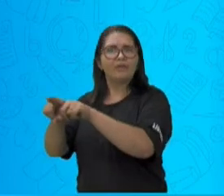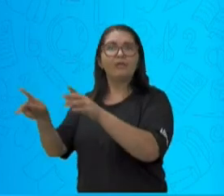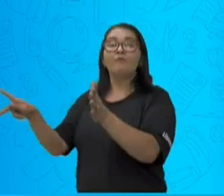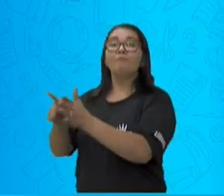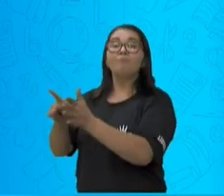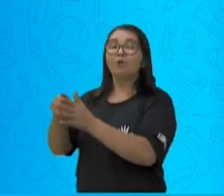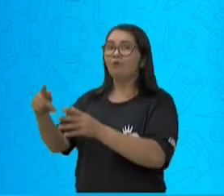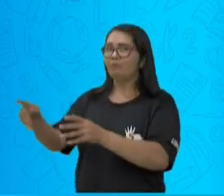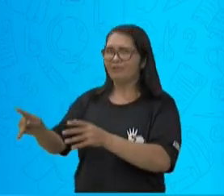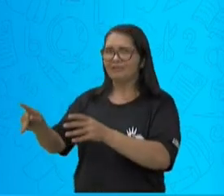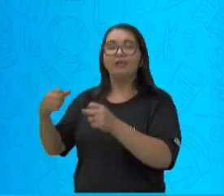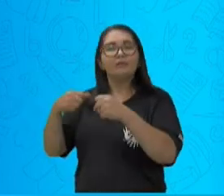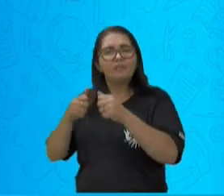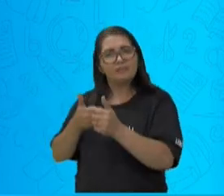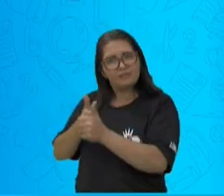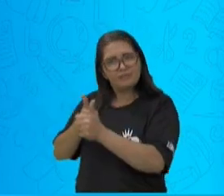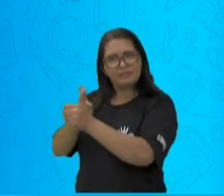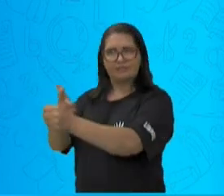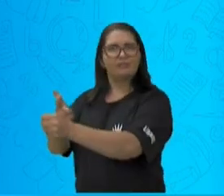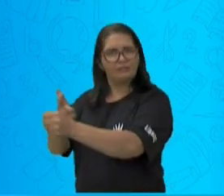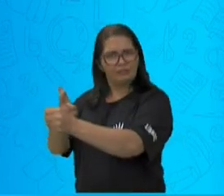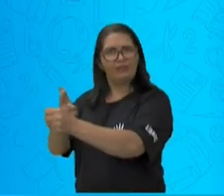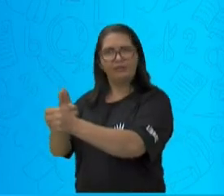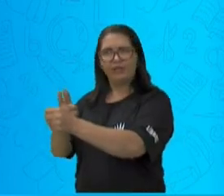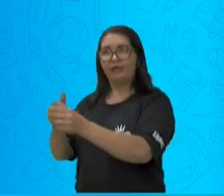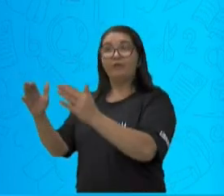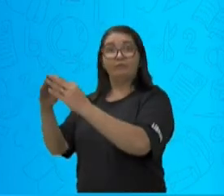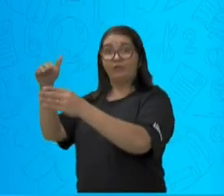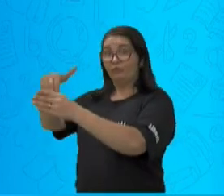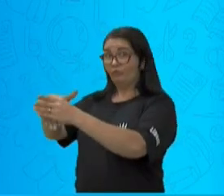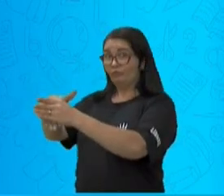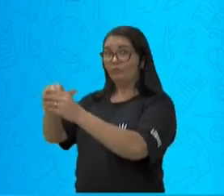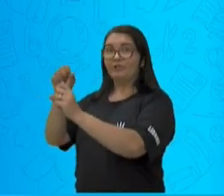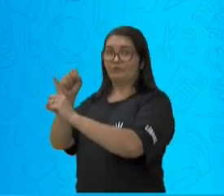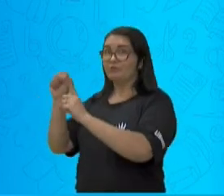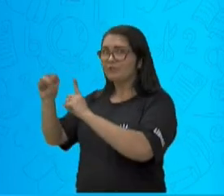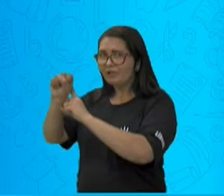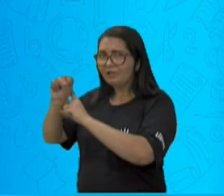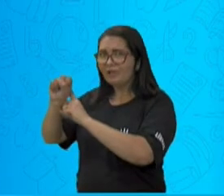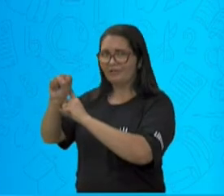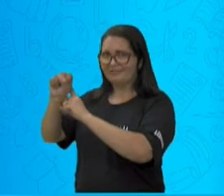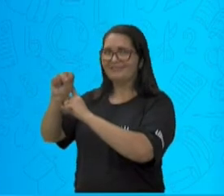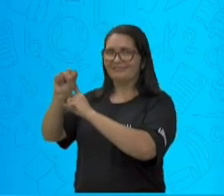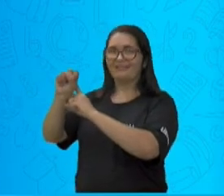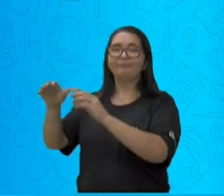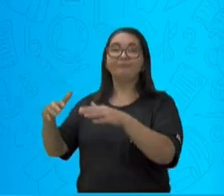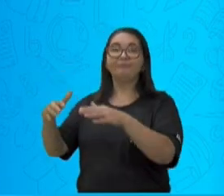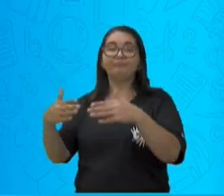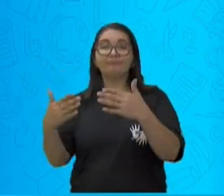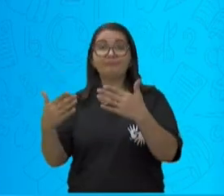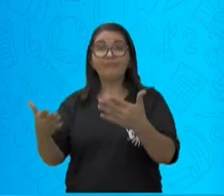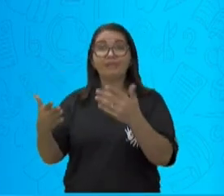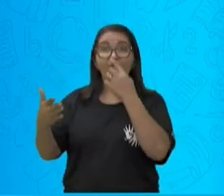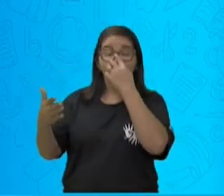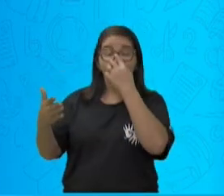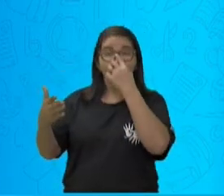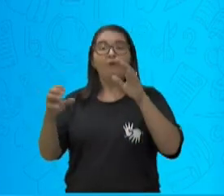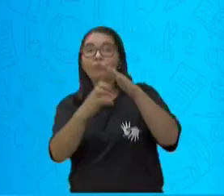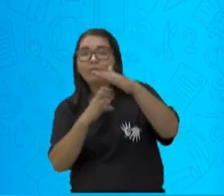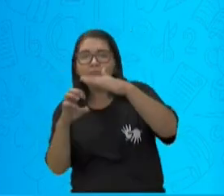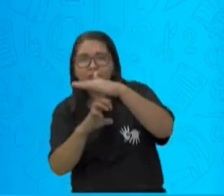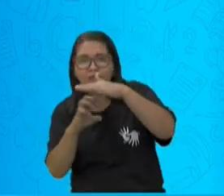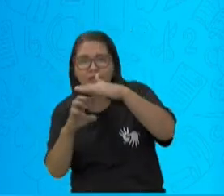a serem seguidas dentro de uma coletividade específica, como, por exemplo, em uma empresa.